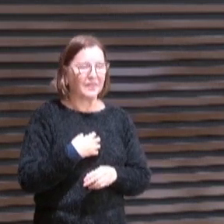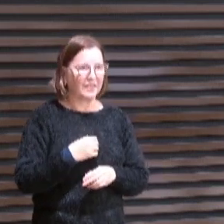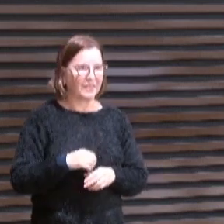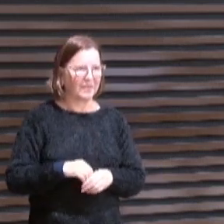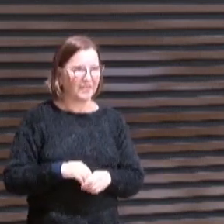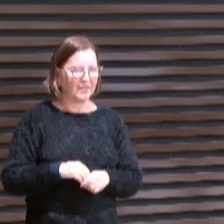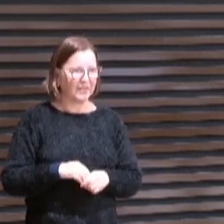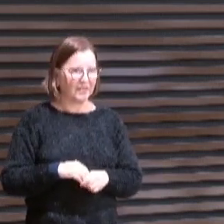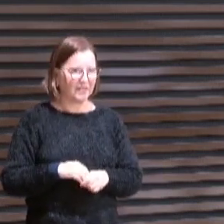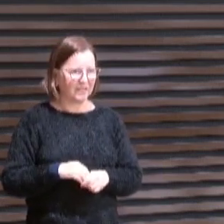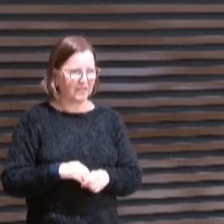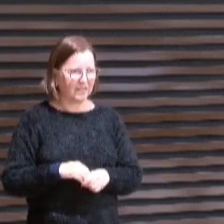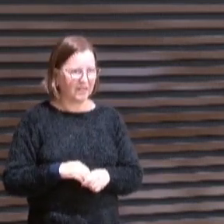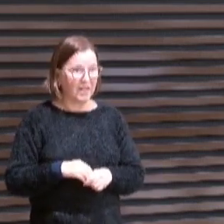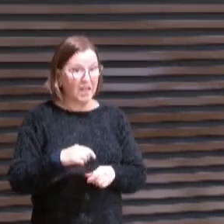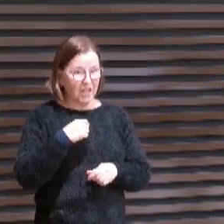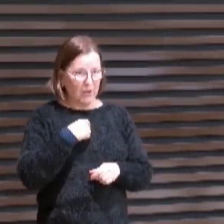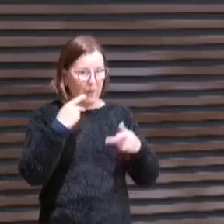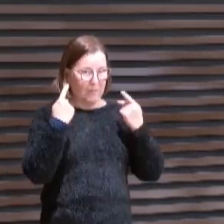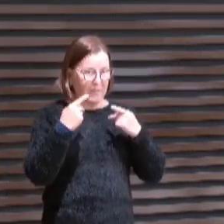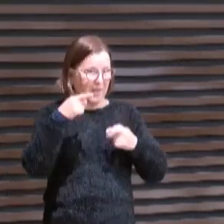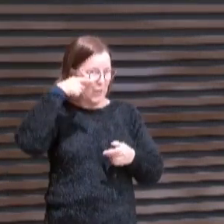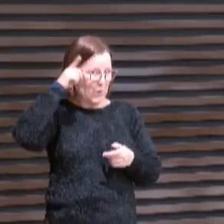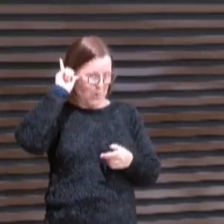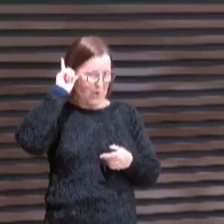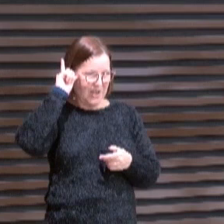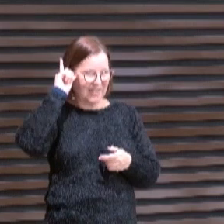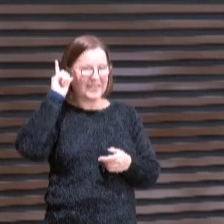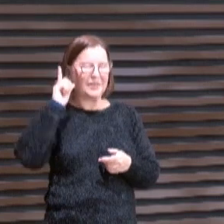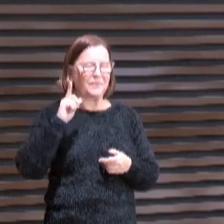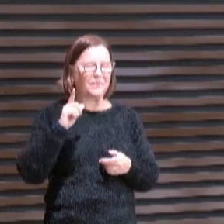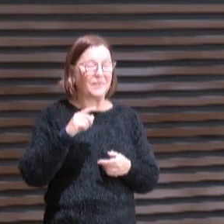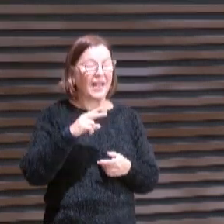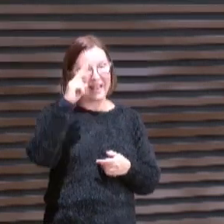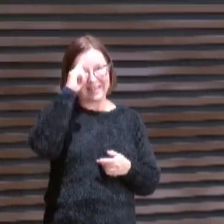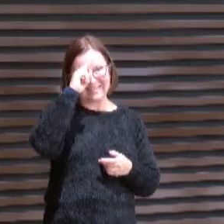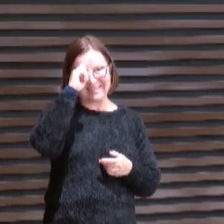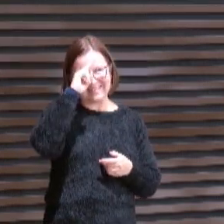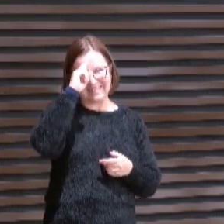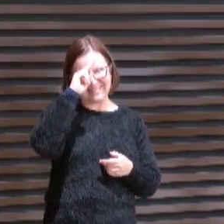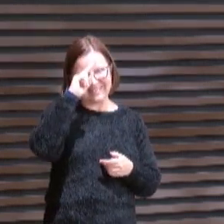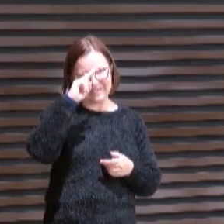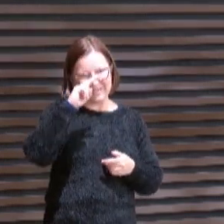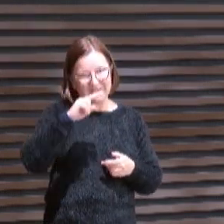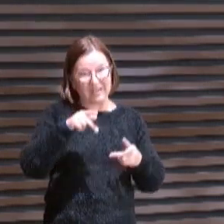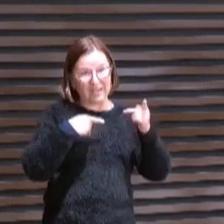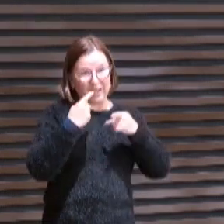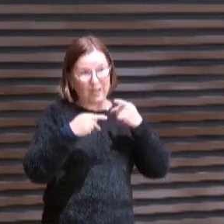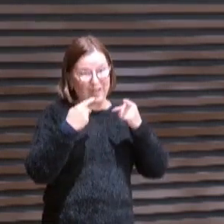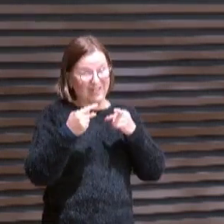em Telêmaco Borba, eu me lembrei, contei para